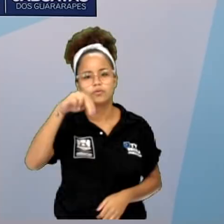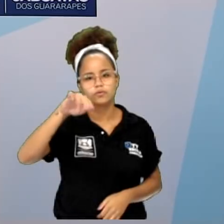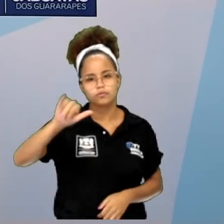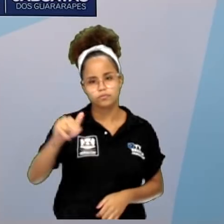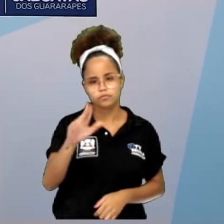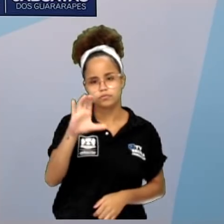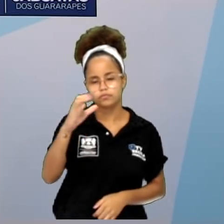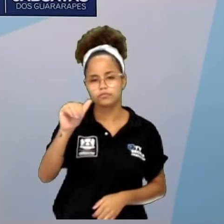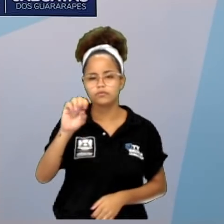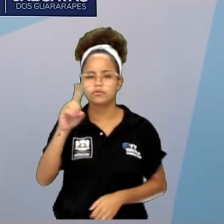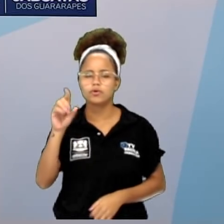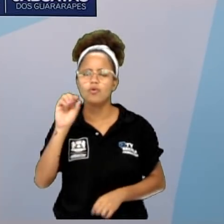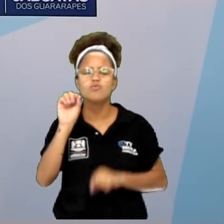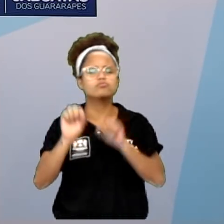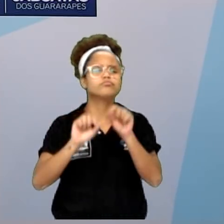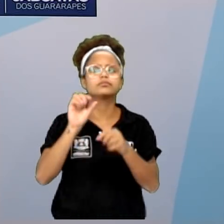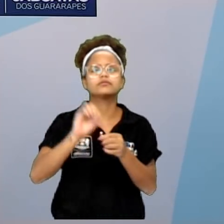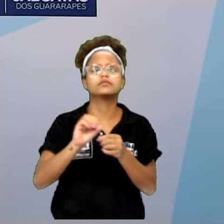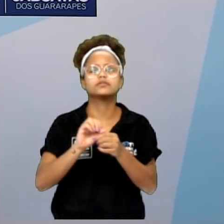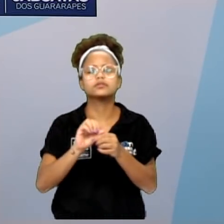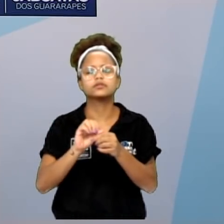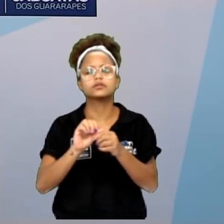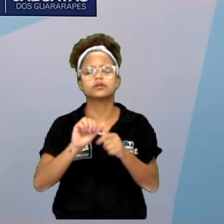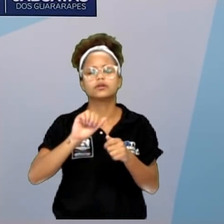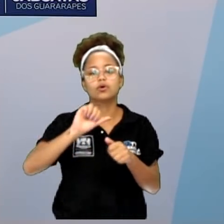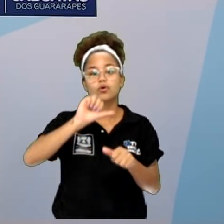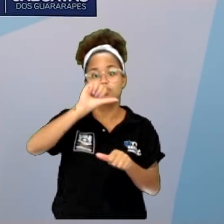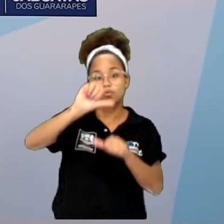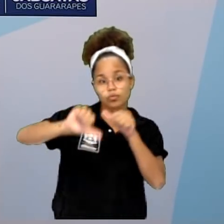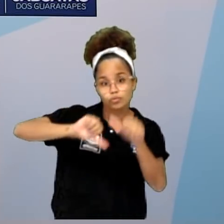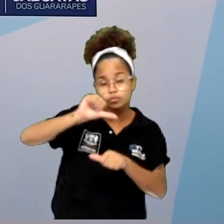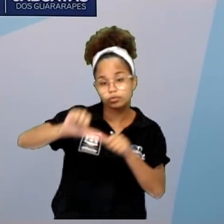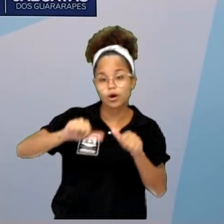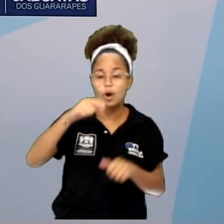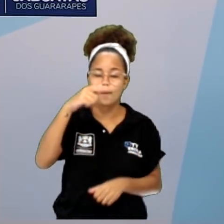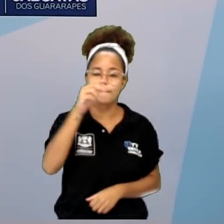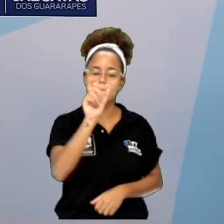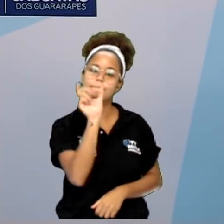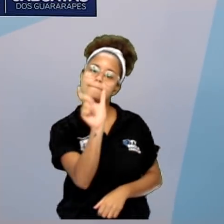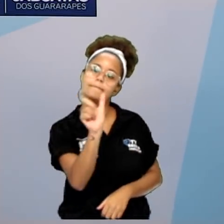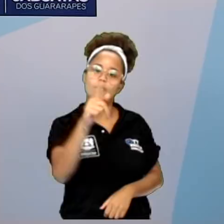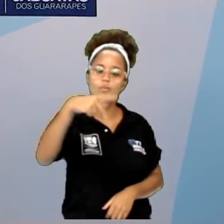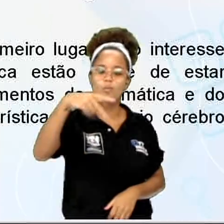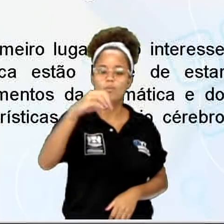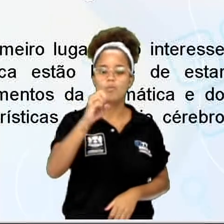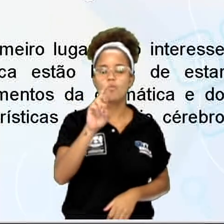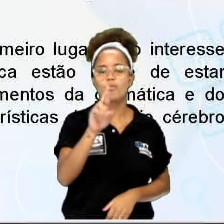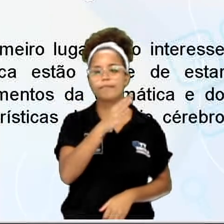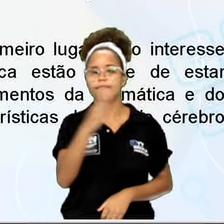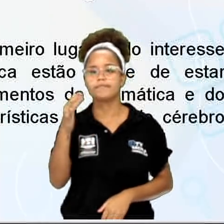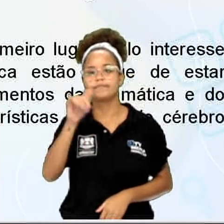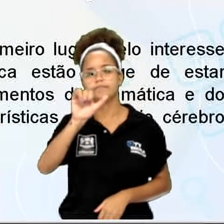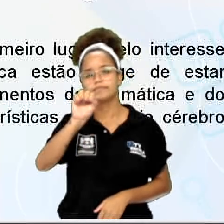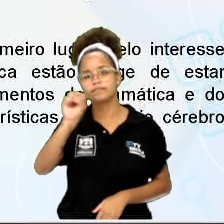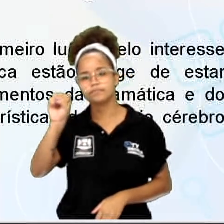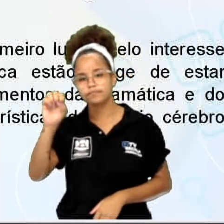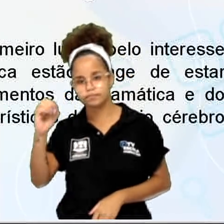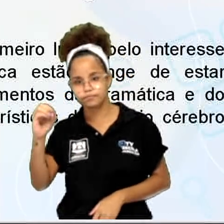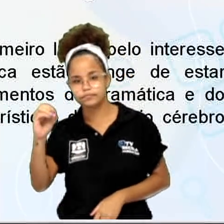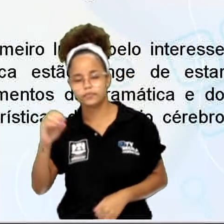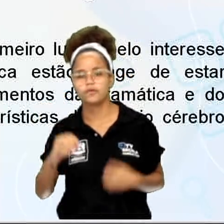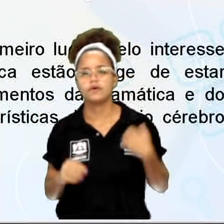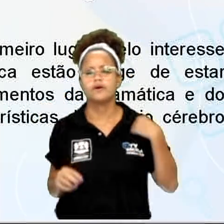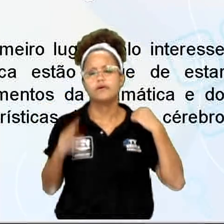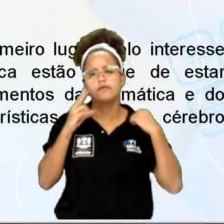fazer? Substitui o trecho seguinte por isso. Olha só. Linguistas preveem isso. Isso o